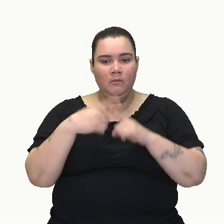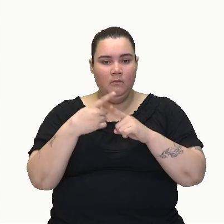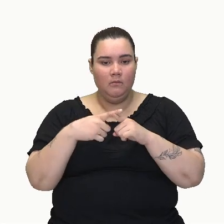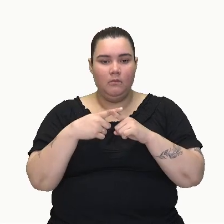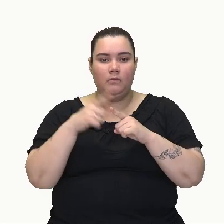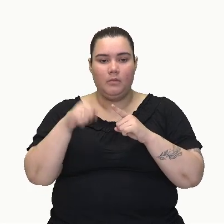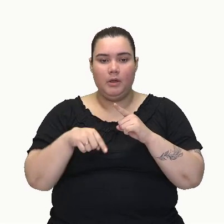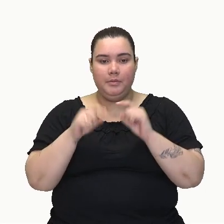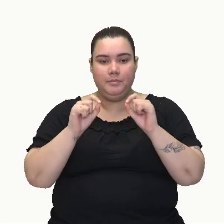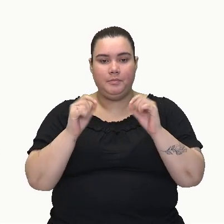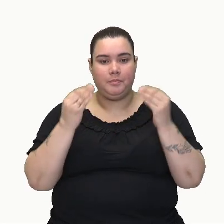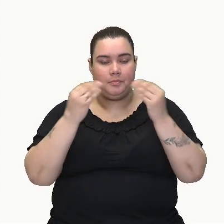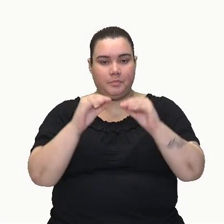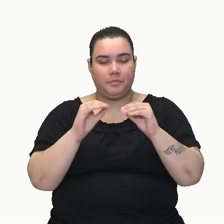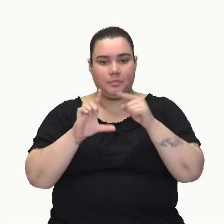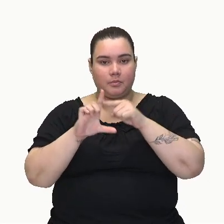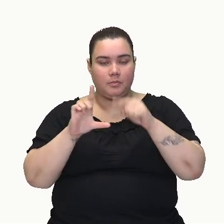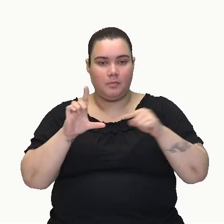aqui